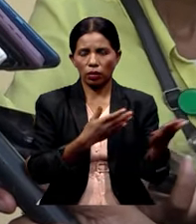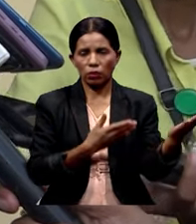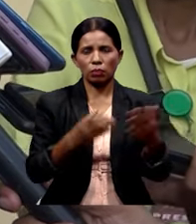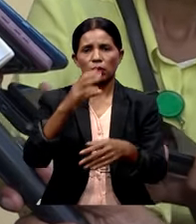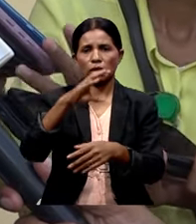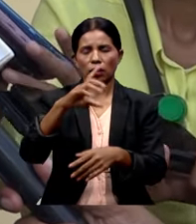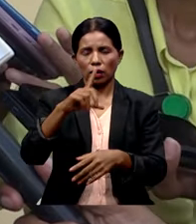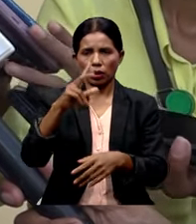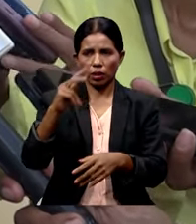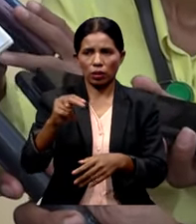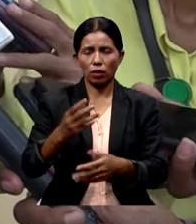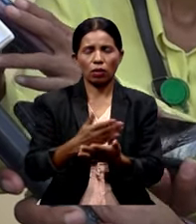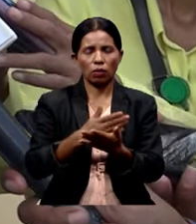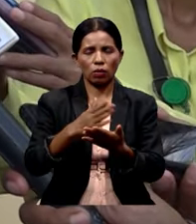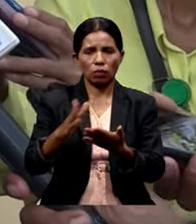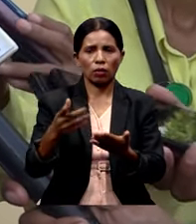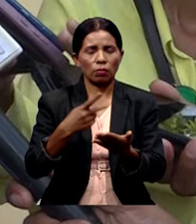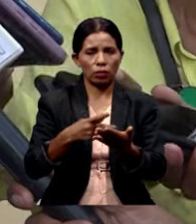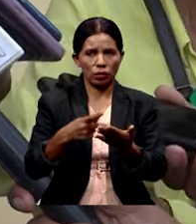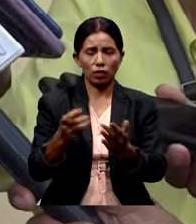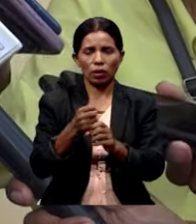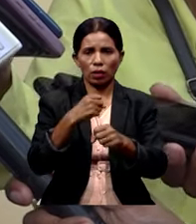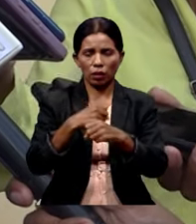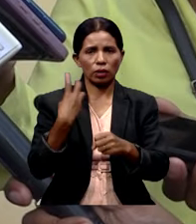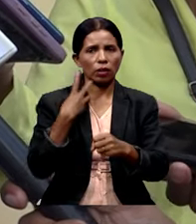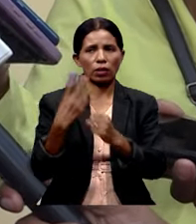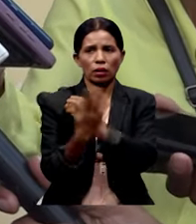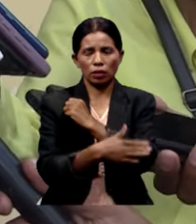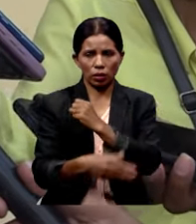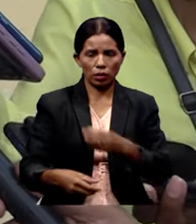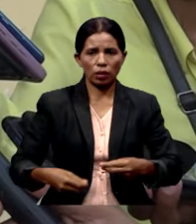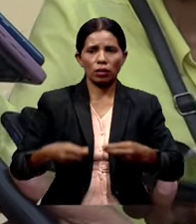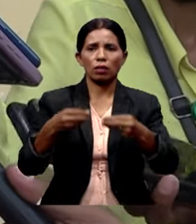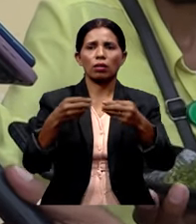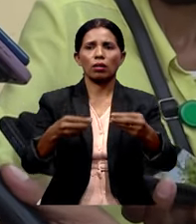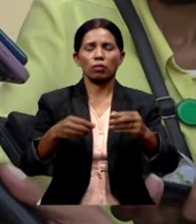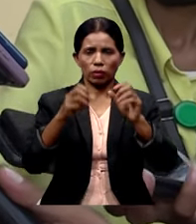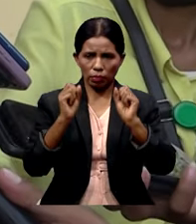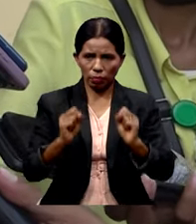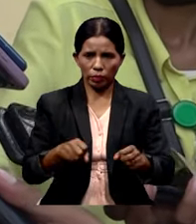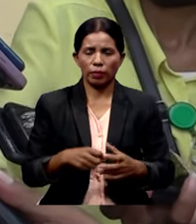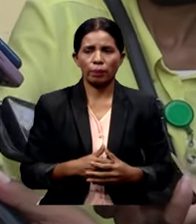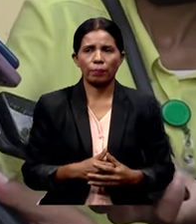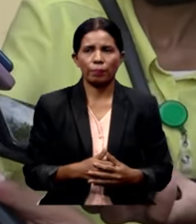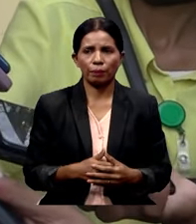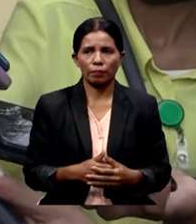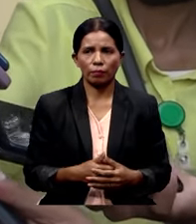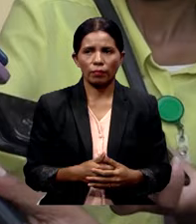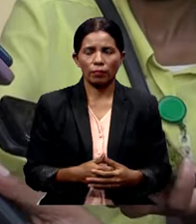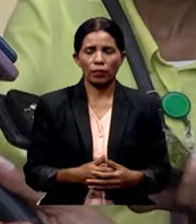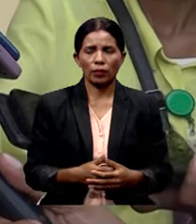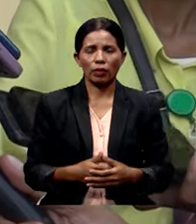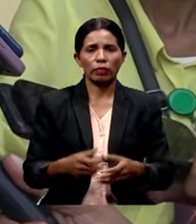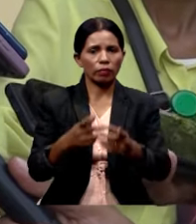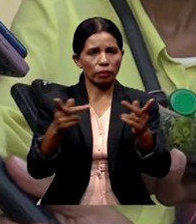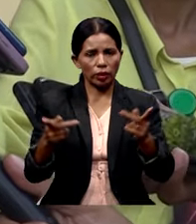ori não é vele sosa produto local para halo investimento e aí tenha rai para incentivar a produção nacional ori vele rai abandonado ser